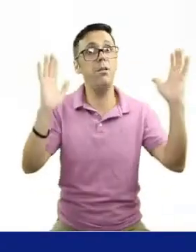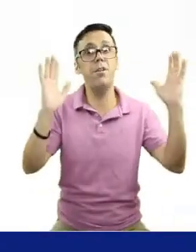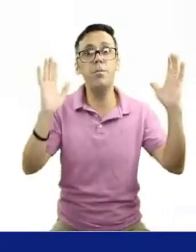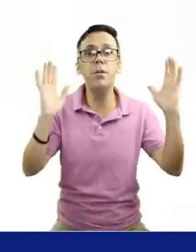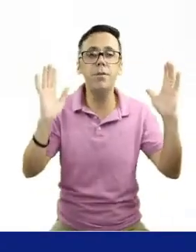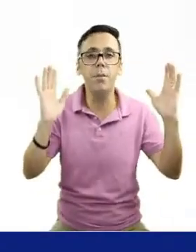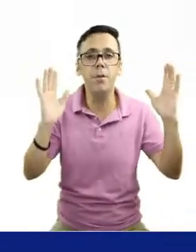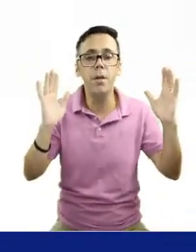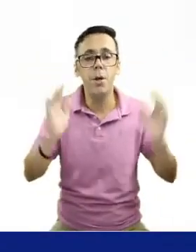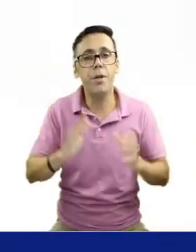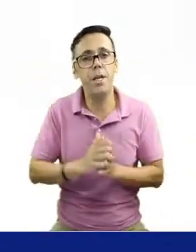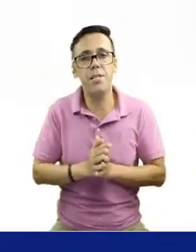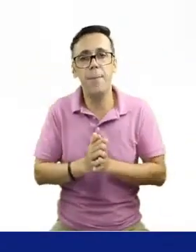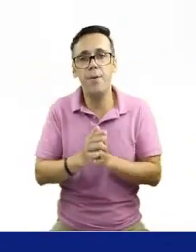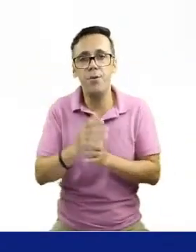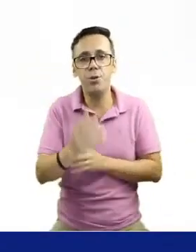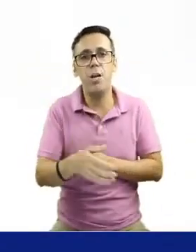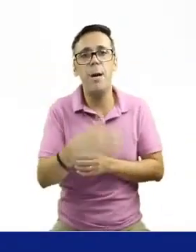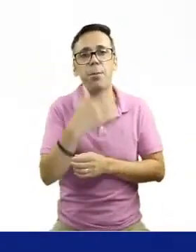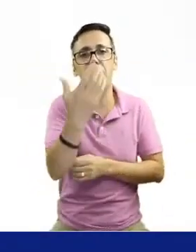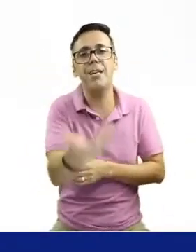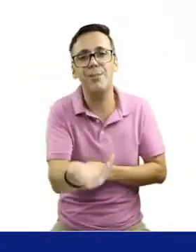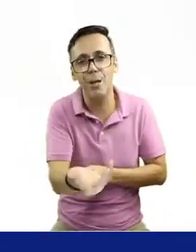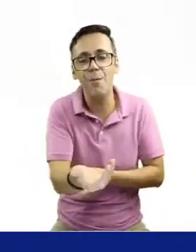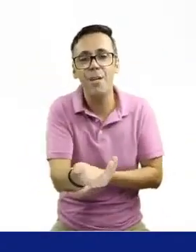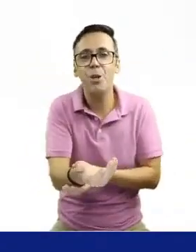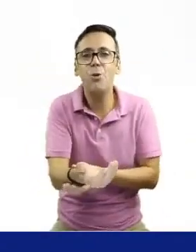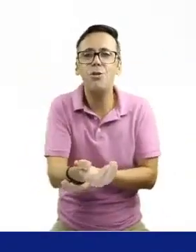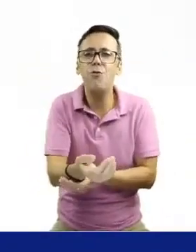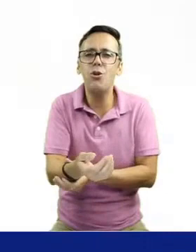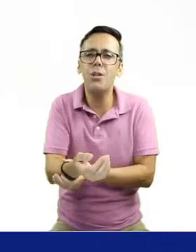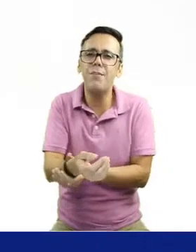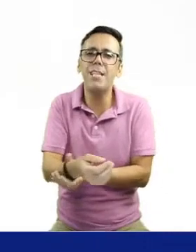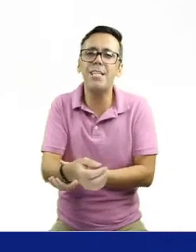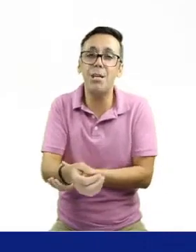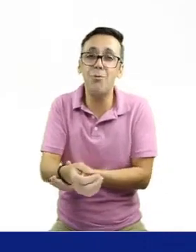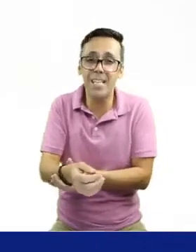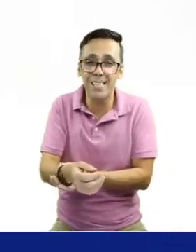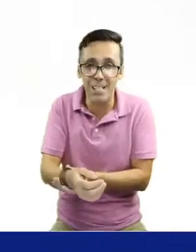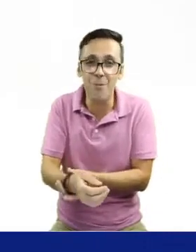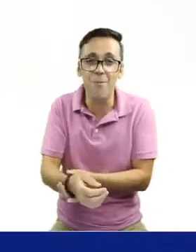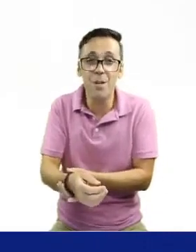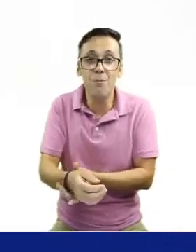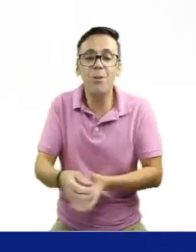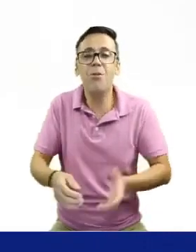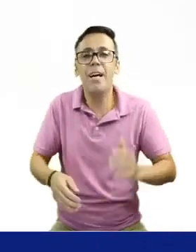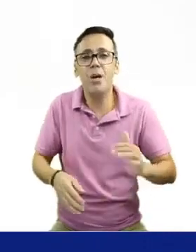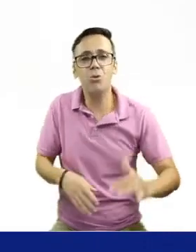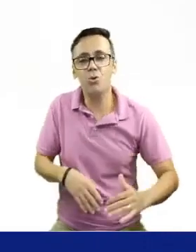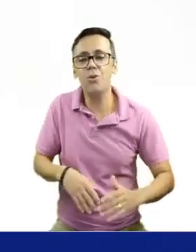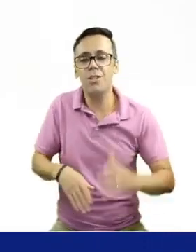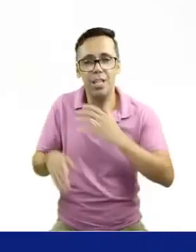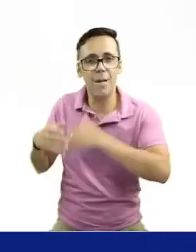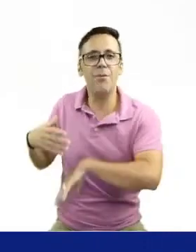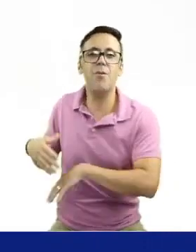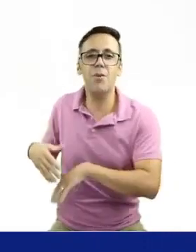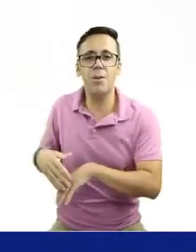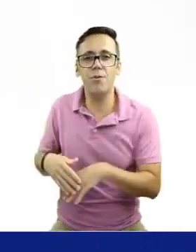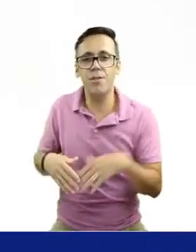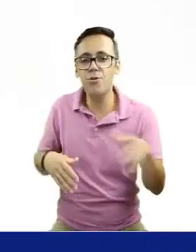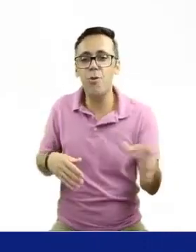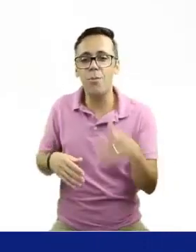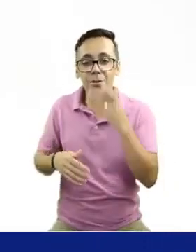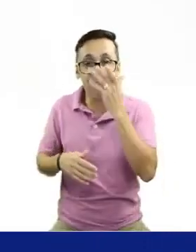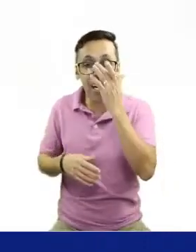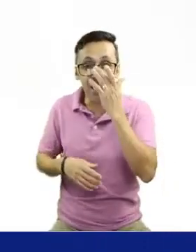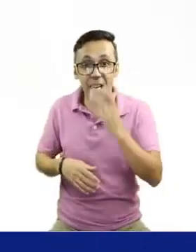e vamos que vão eu quero ensinar para vocês olhar por uma questão inclusive Hoje eu tava analisando uma questão muito legal do SUS que daqui a